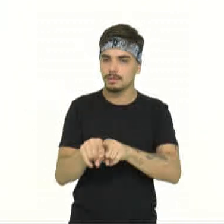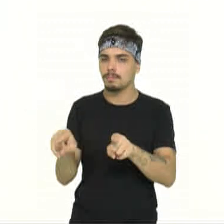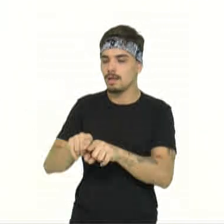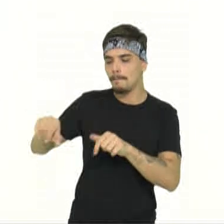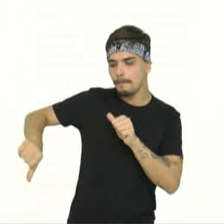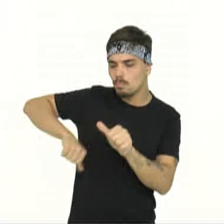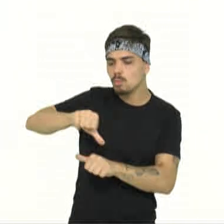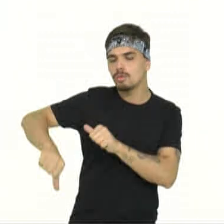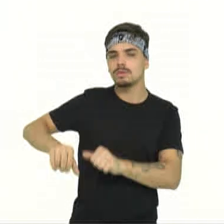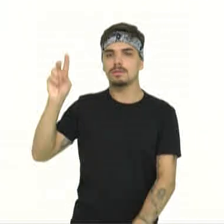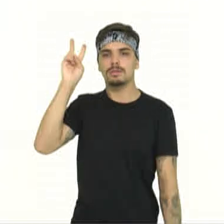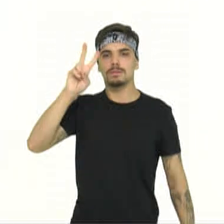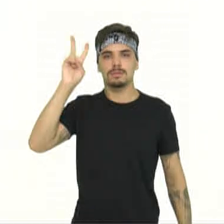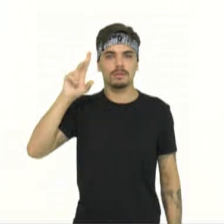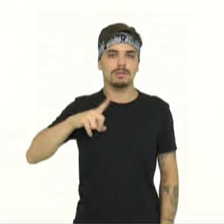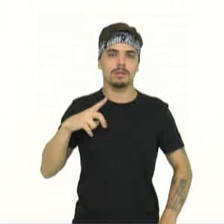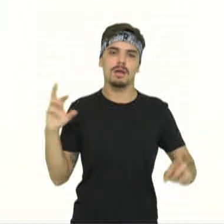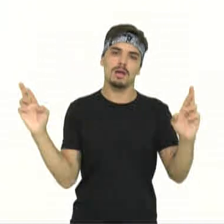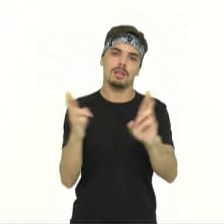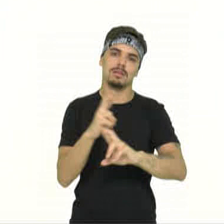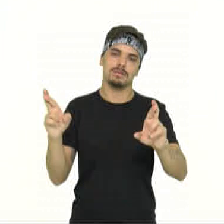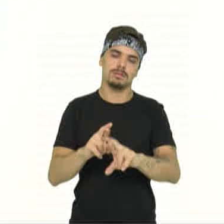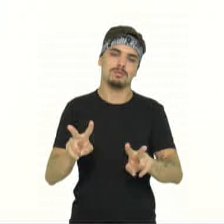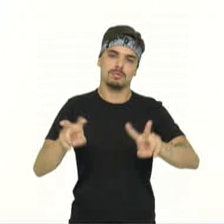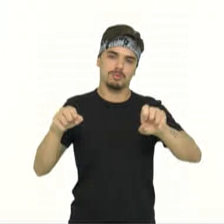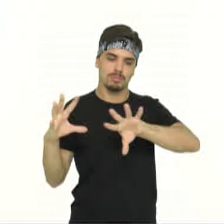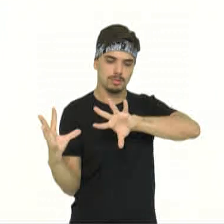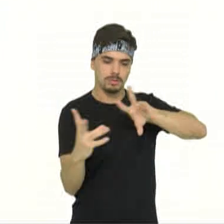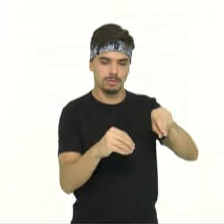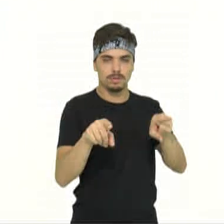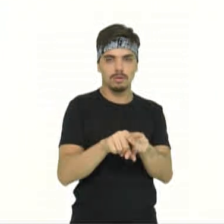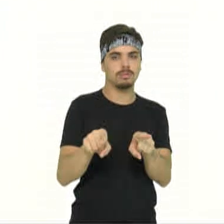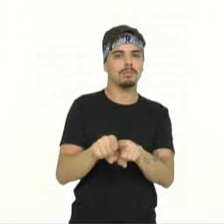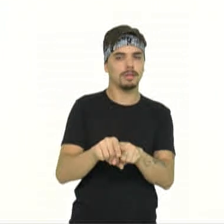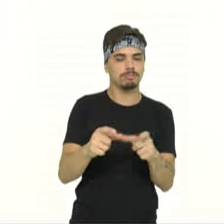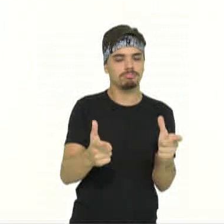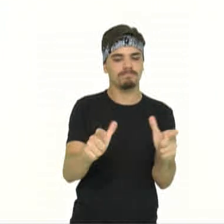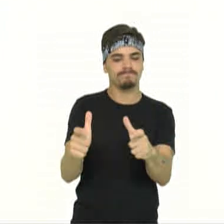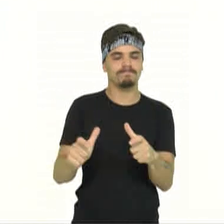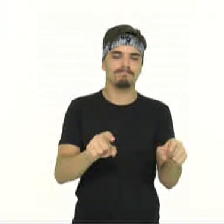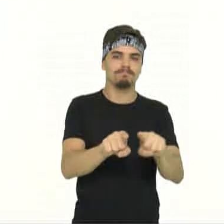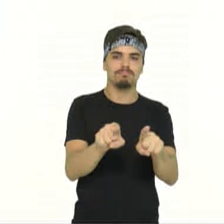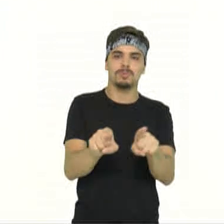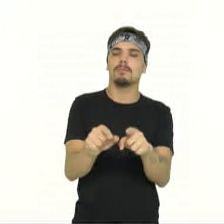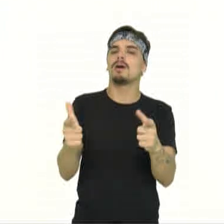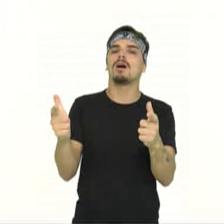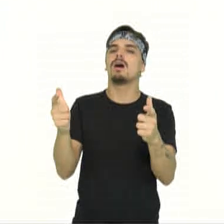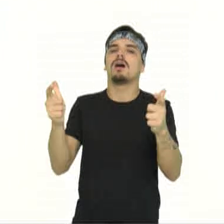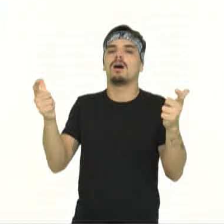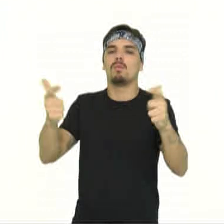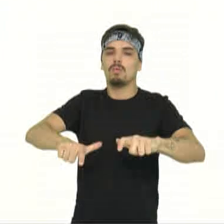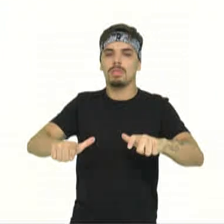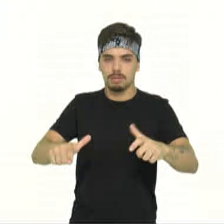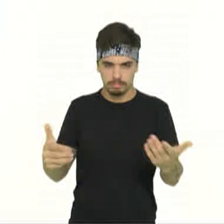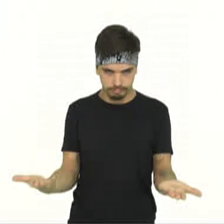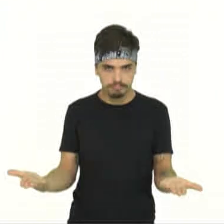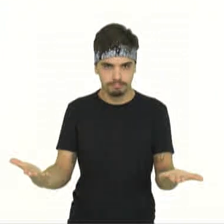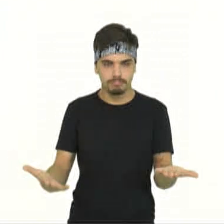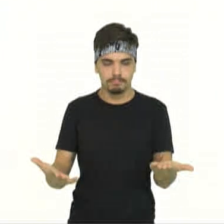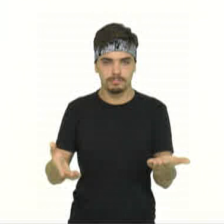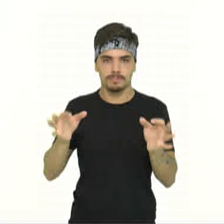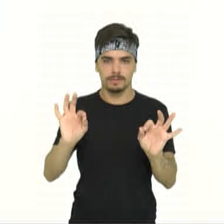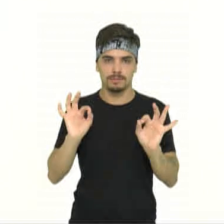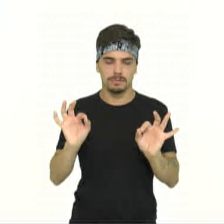mudanças históricas em relação a essas relações com o espaço, né, e a sua localização. Essa